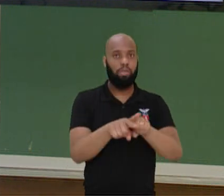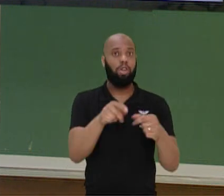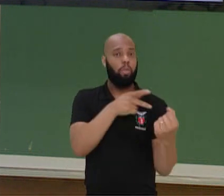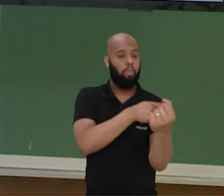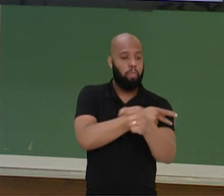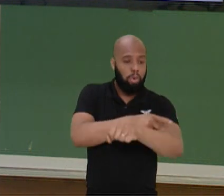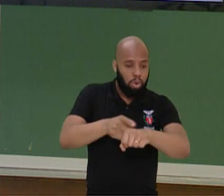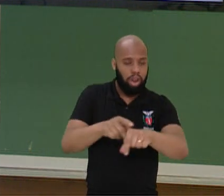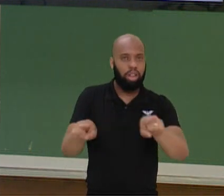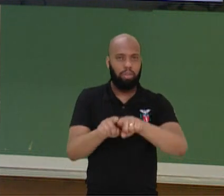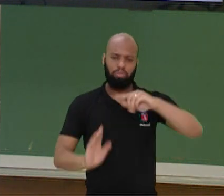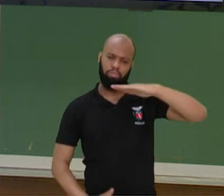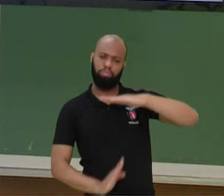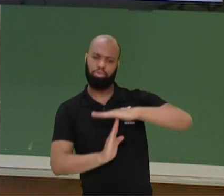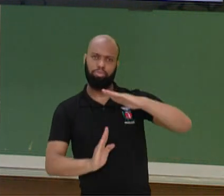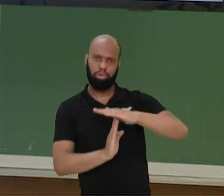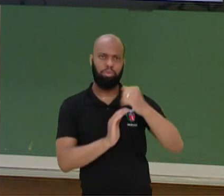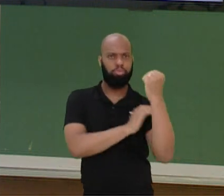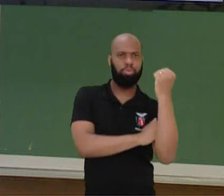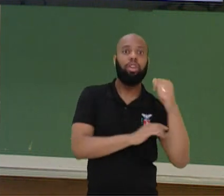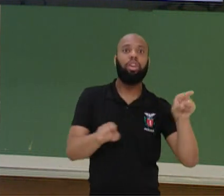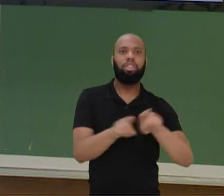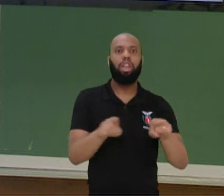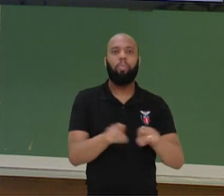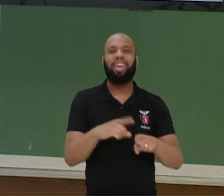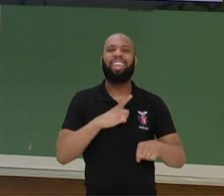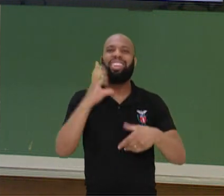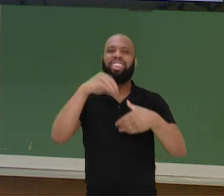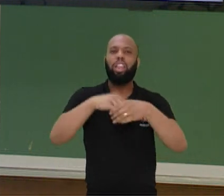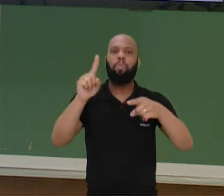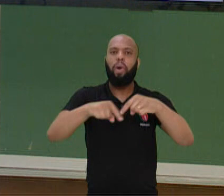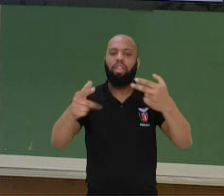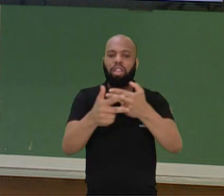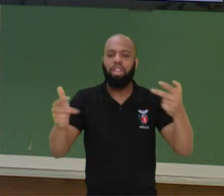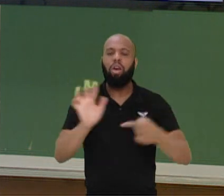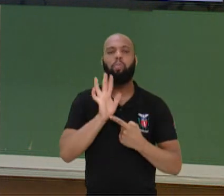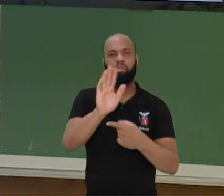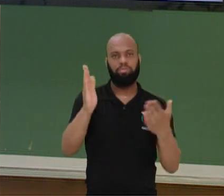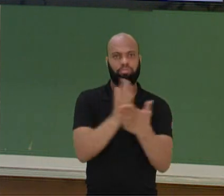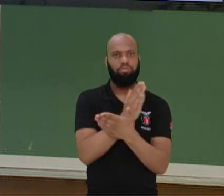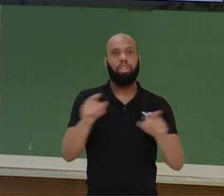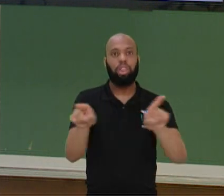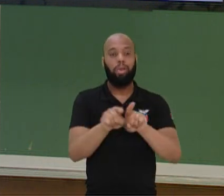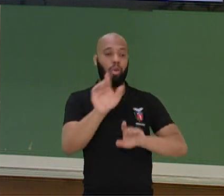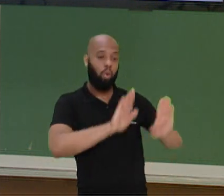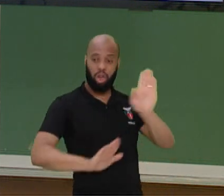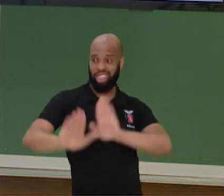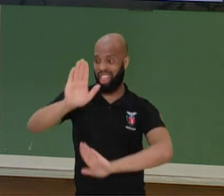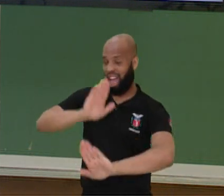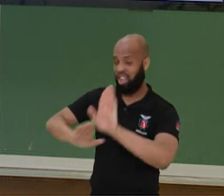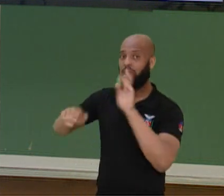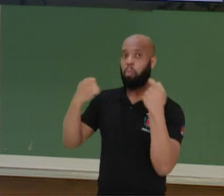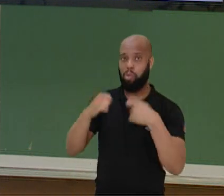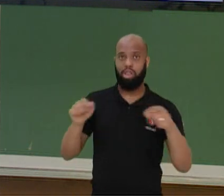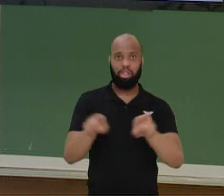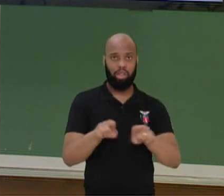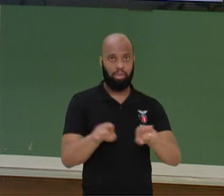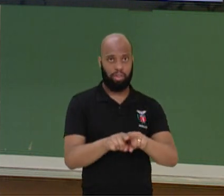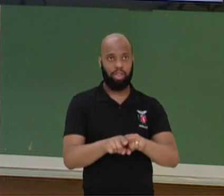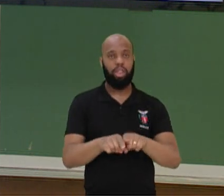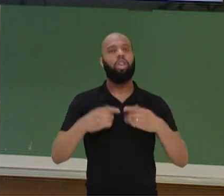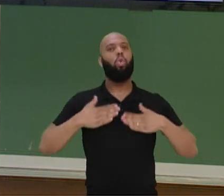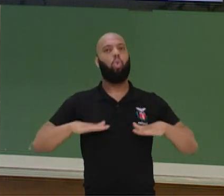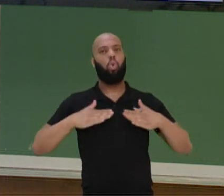potência muscular. Exercícios e equipamentos, então exemplificamos aqui alguns, as precauções, como falamos anteriormente, e